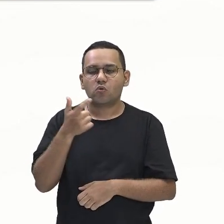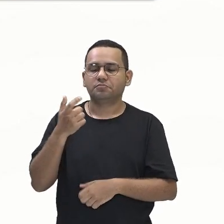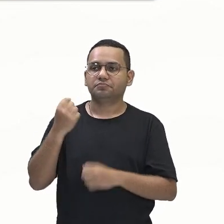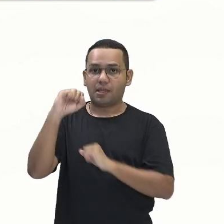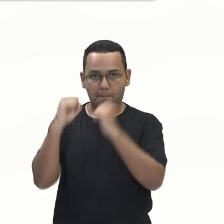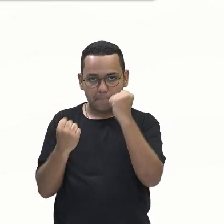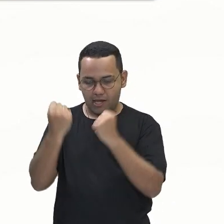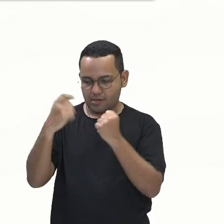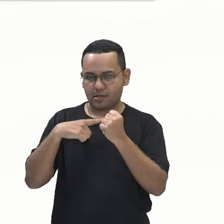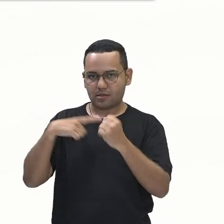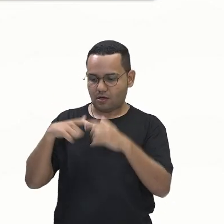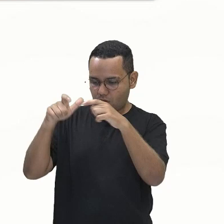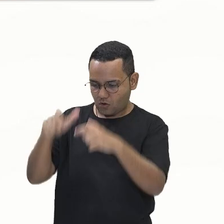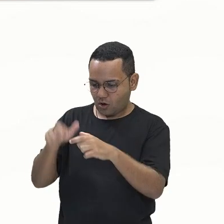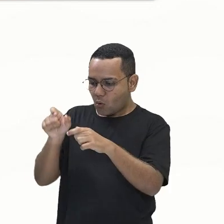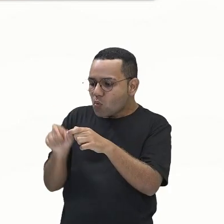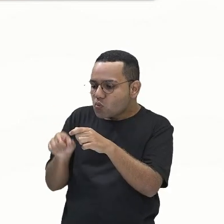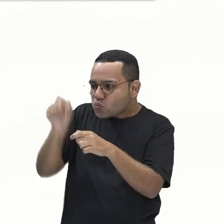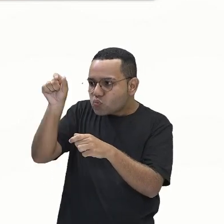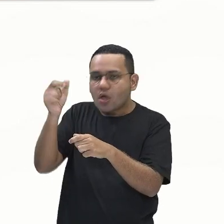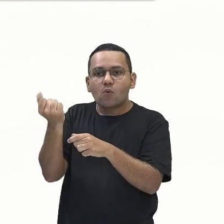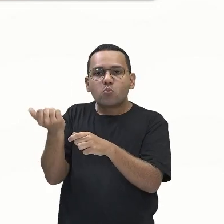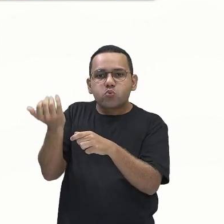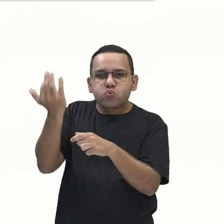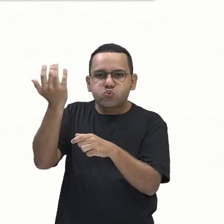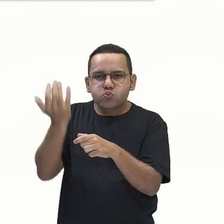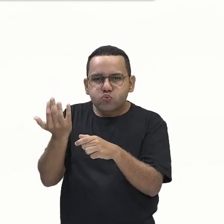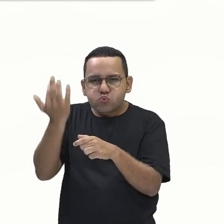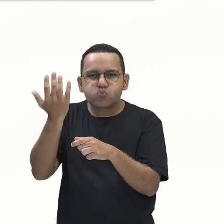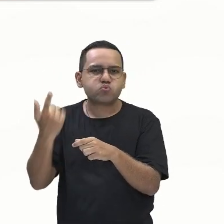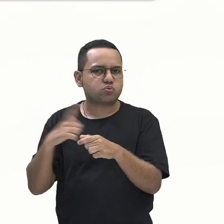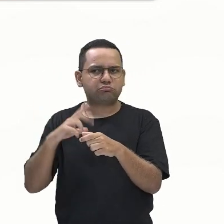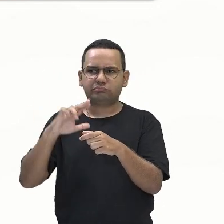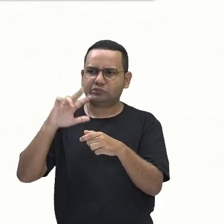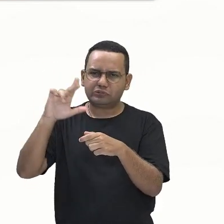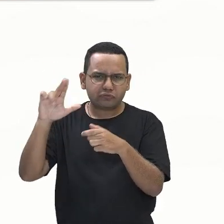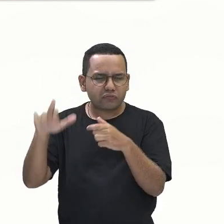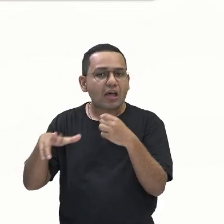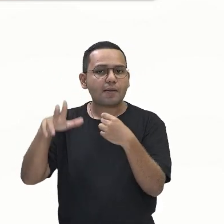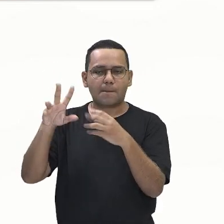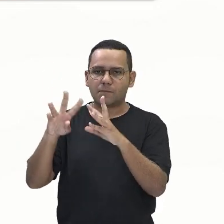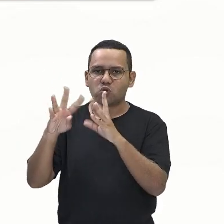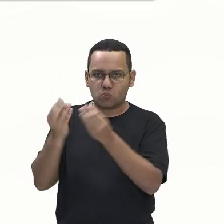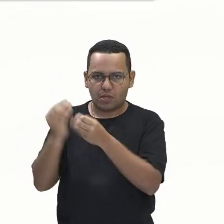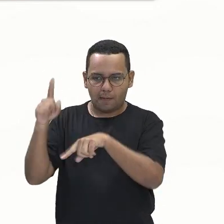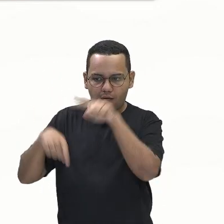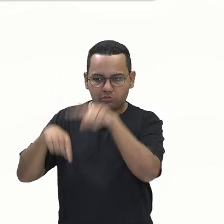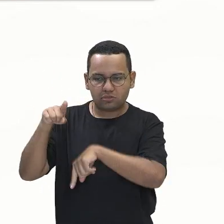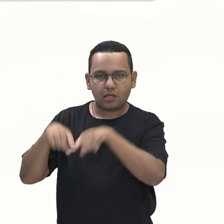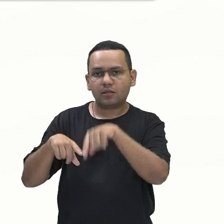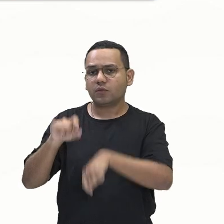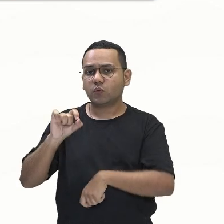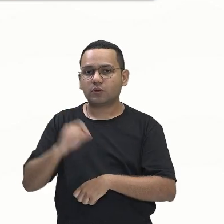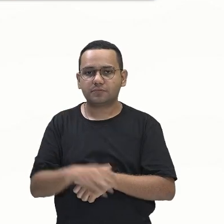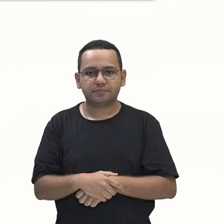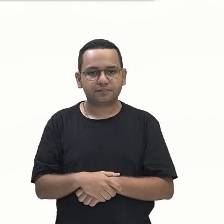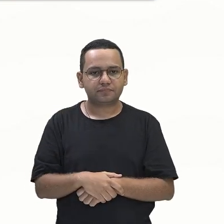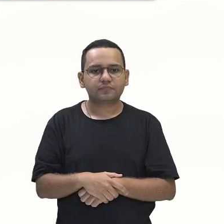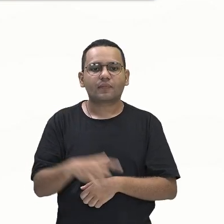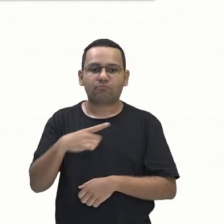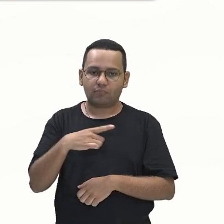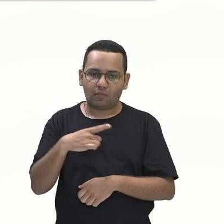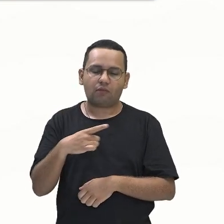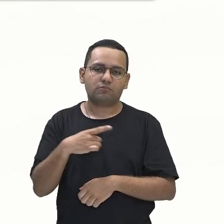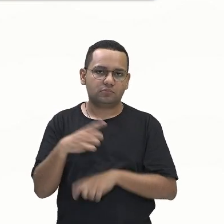que lançam para o ambiente fuligens, particulados, todos esses estão participando da